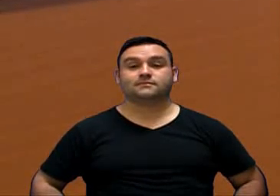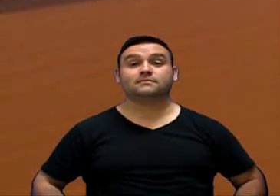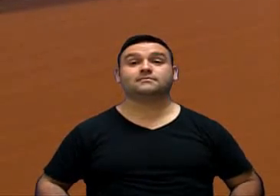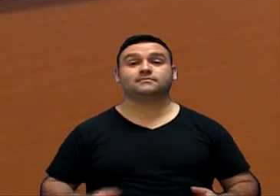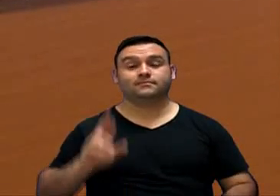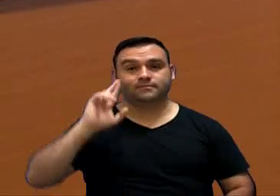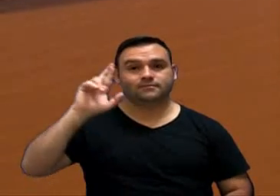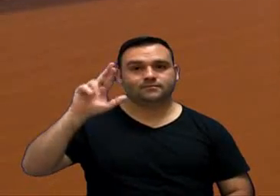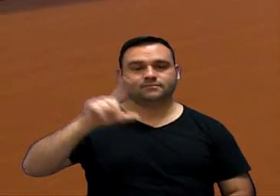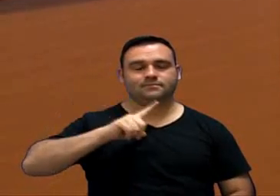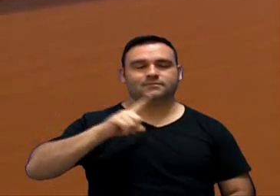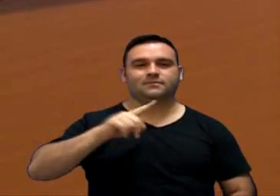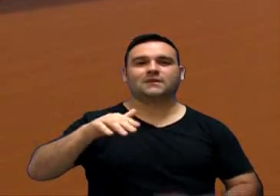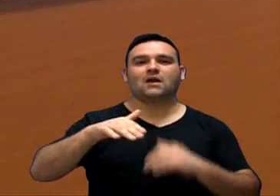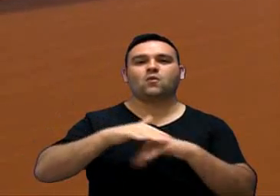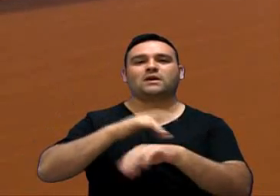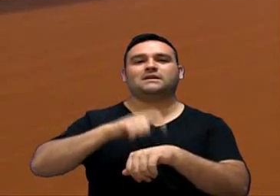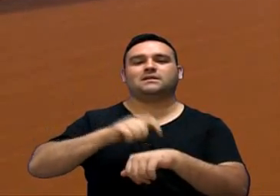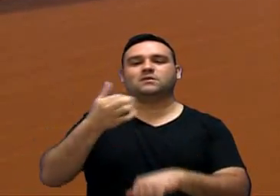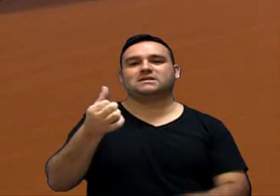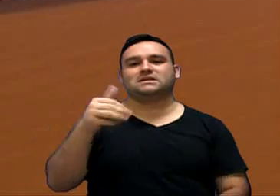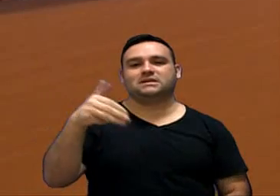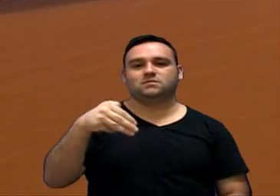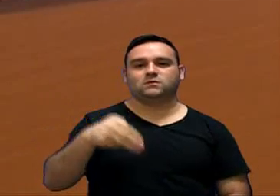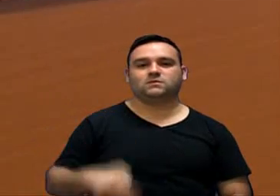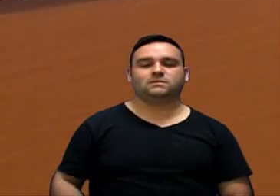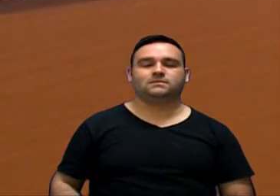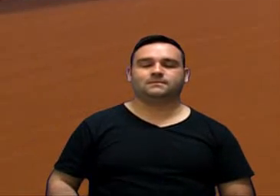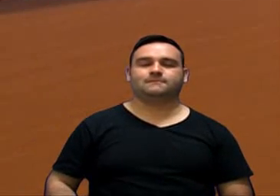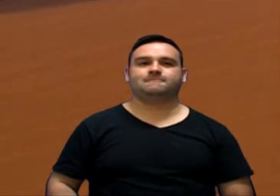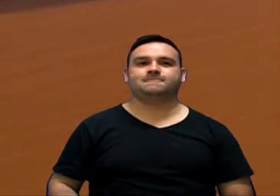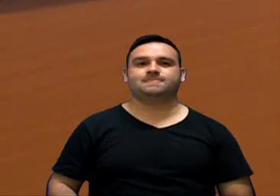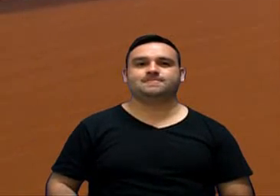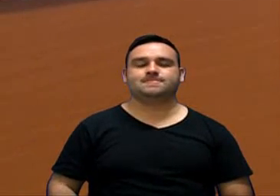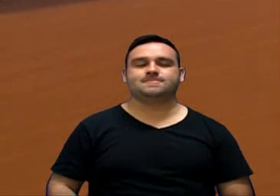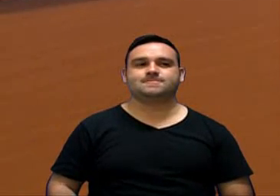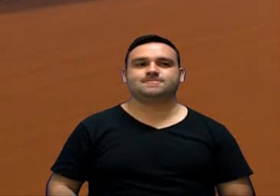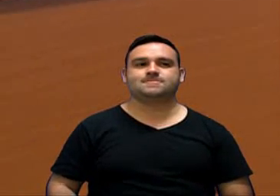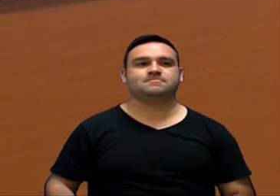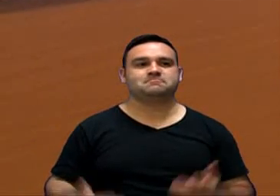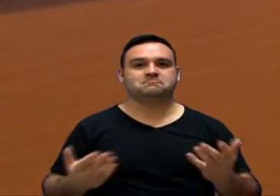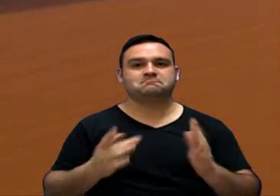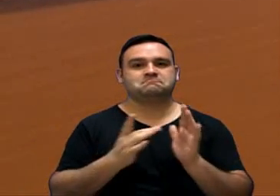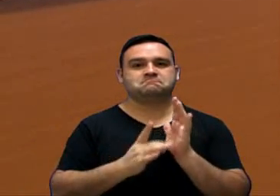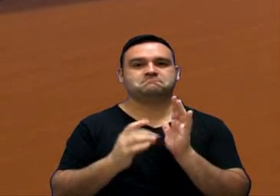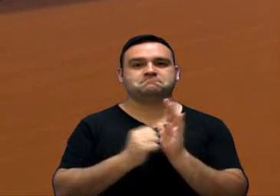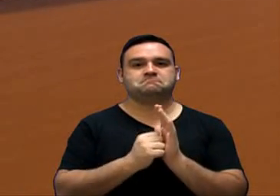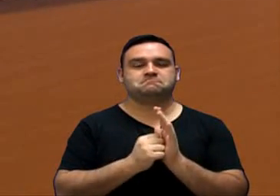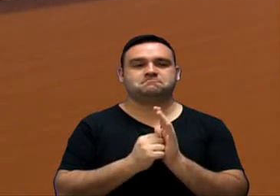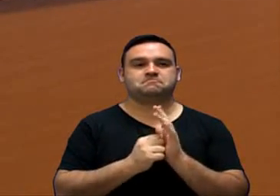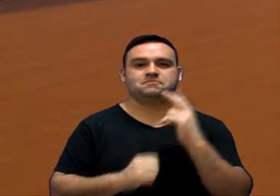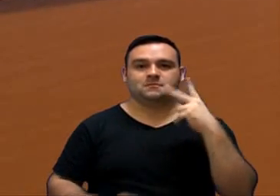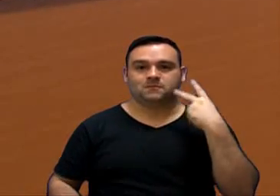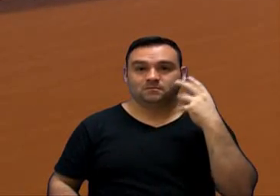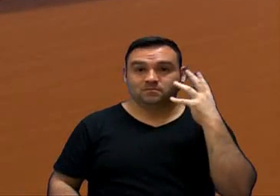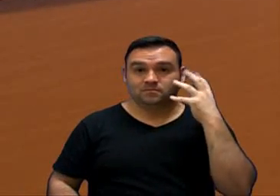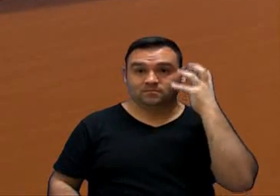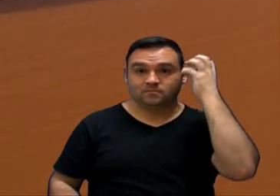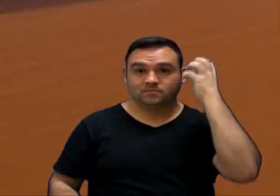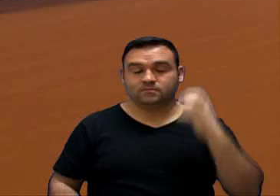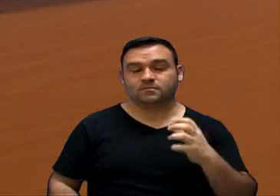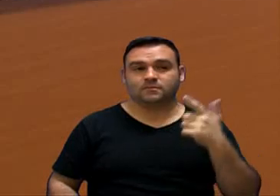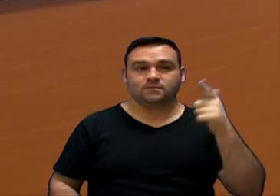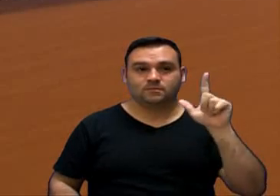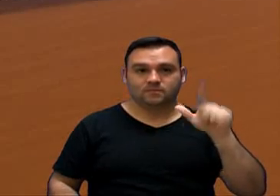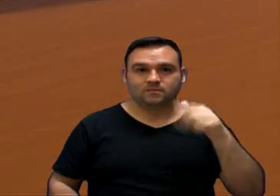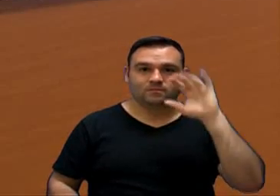Vossa Excelência, fica com um tempo restante de 6 minutos. É, por enquanto não tem nem... Vereadora Fernanda,